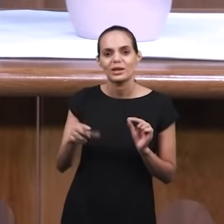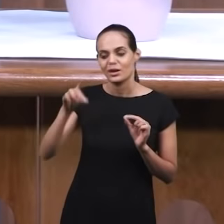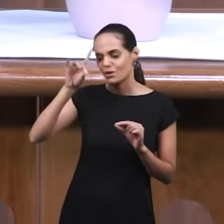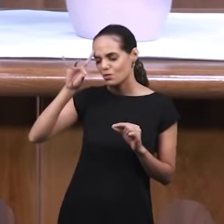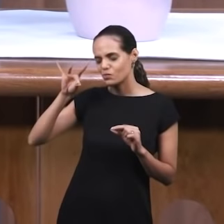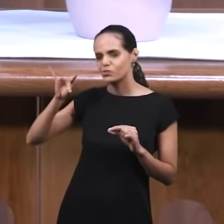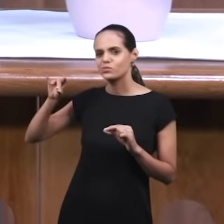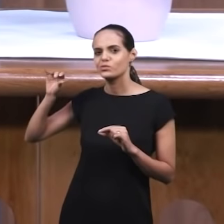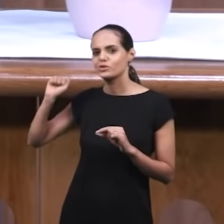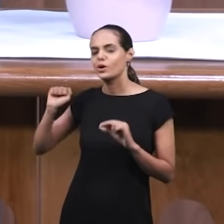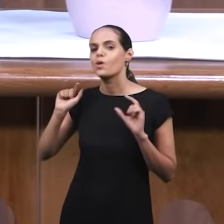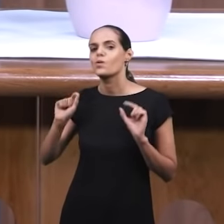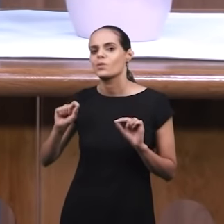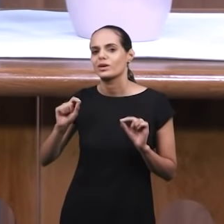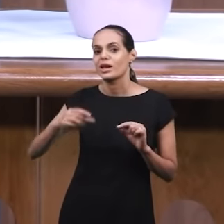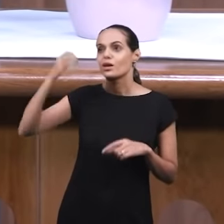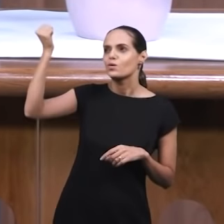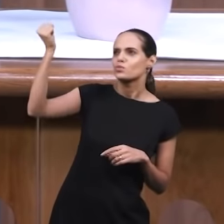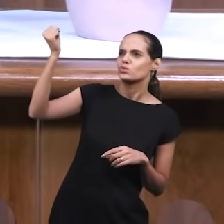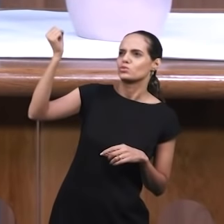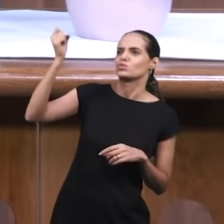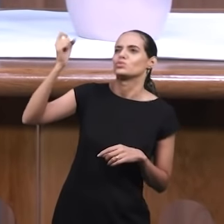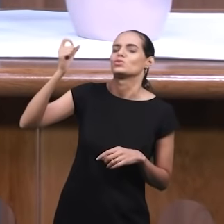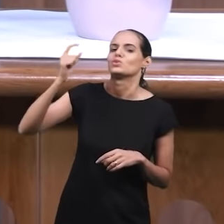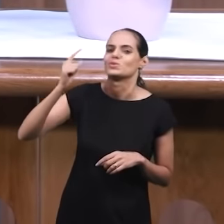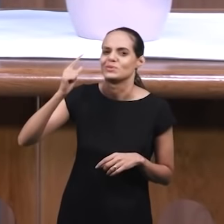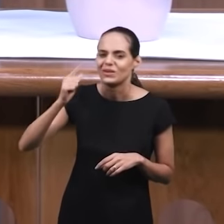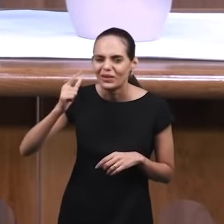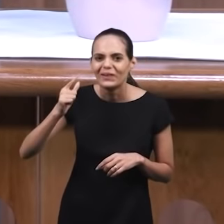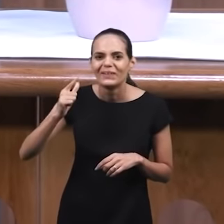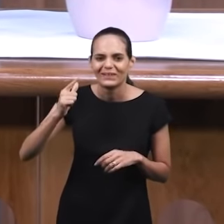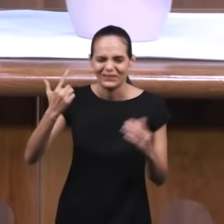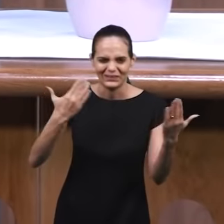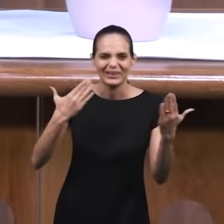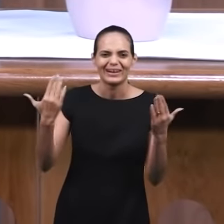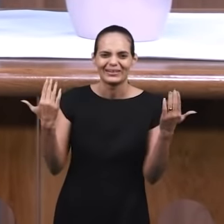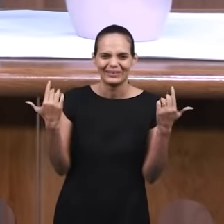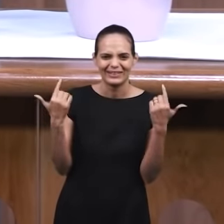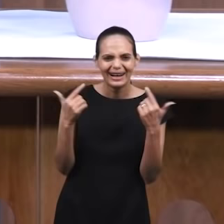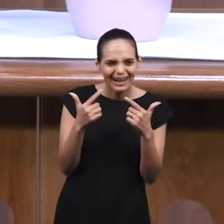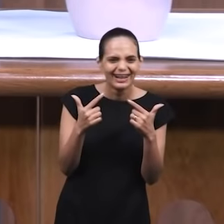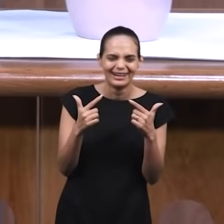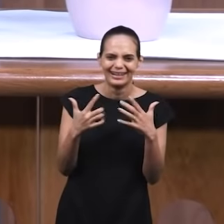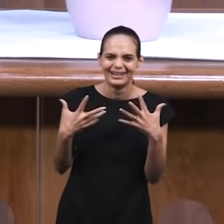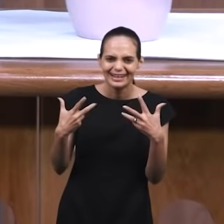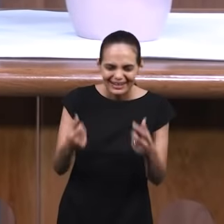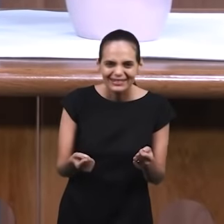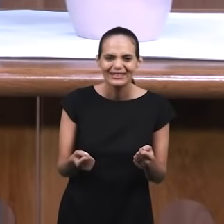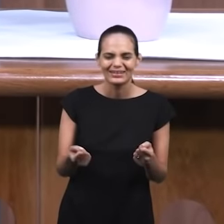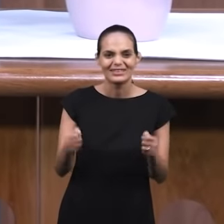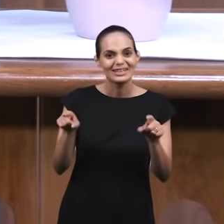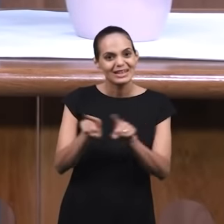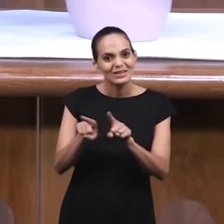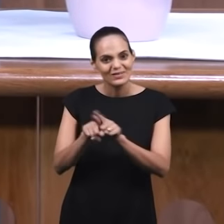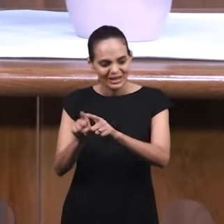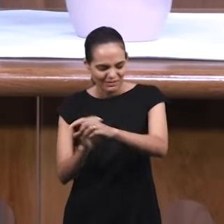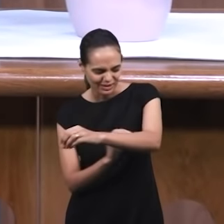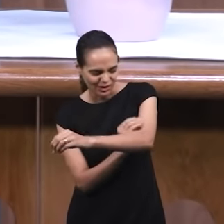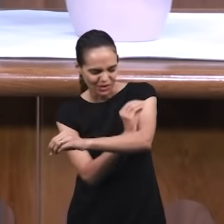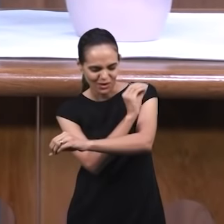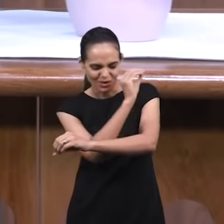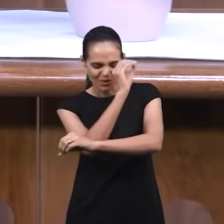dia aquele sol que nasceu tão risonho, ele terá que chegar ao seu